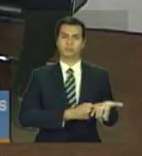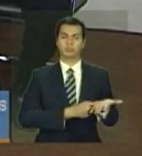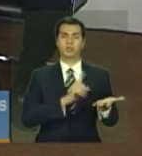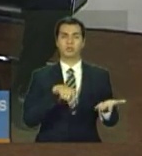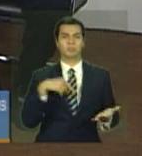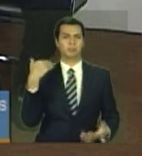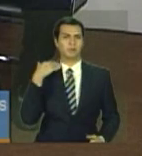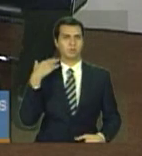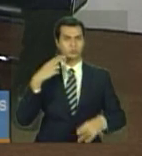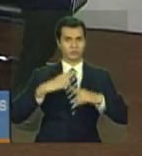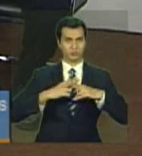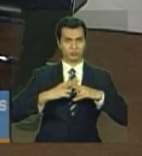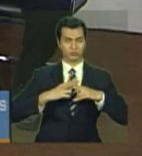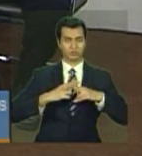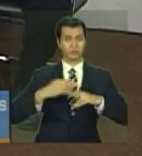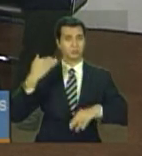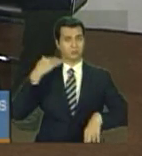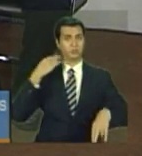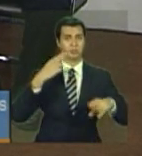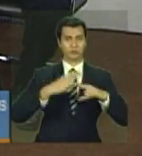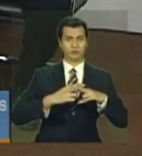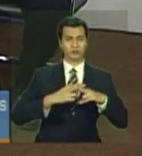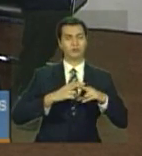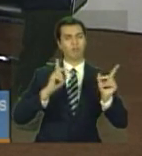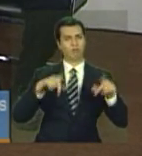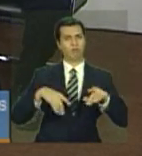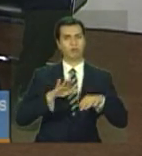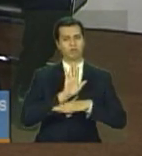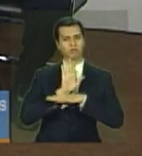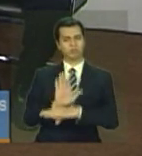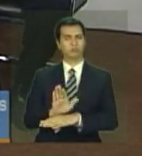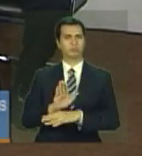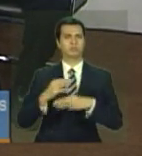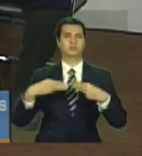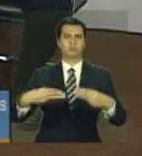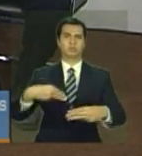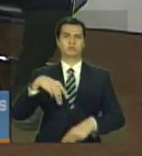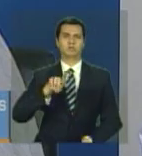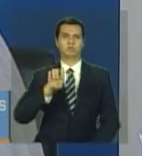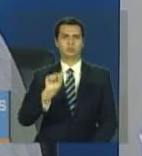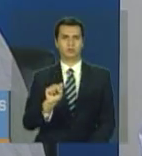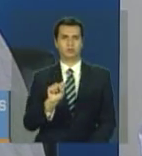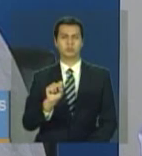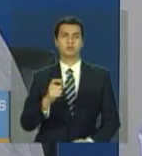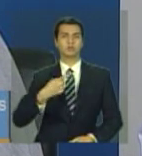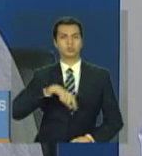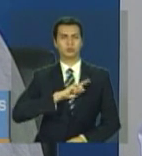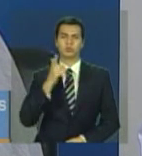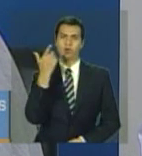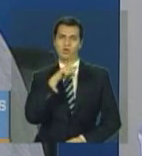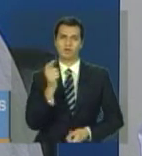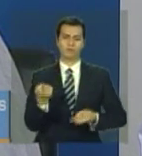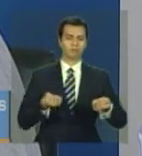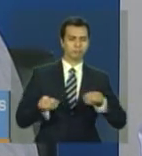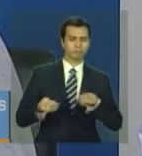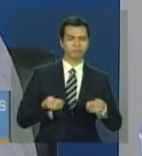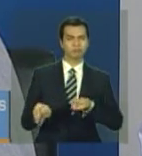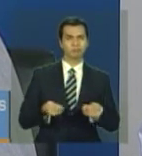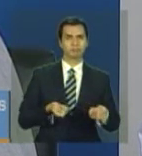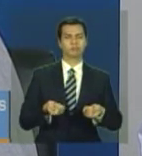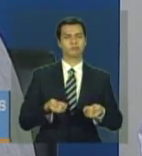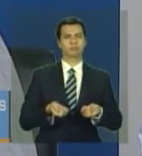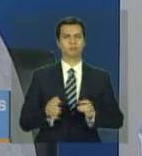a parceira do MDS na gestão desses projetos via contratos de repasse. Então,